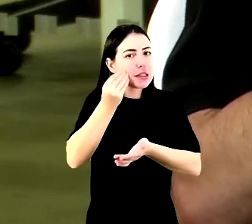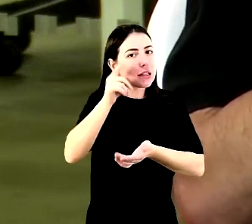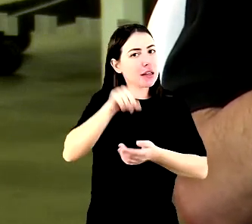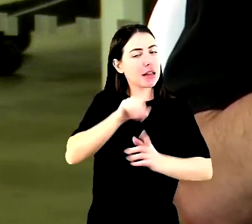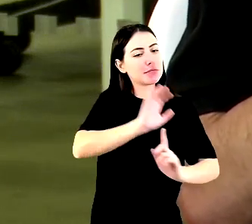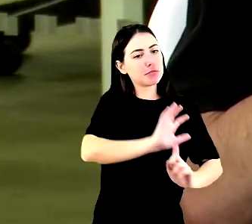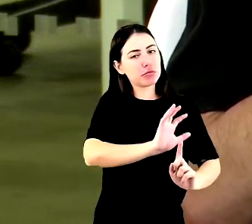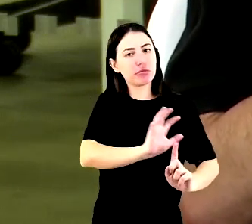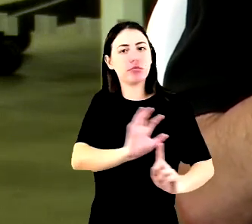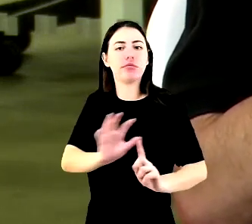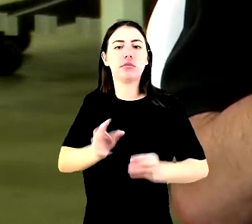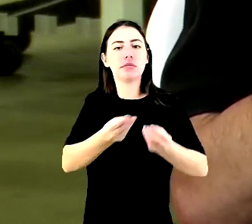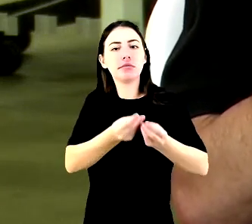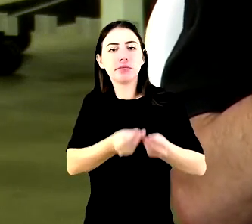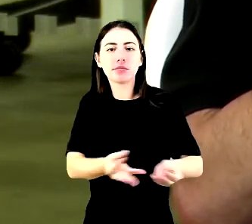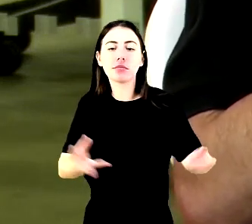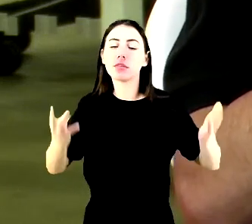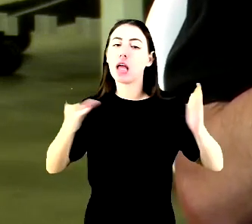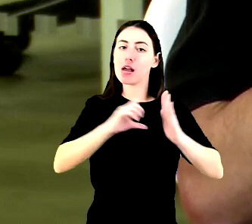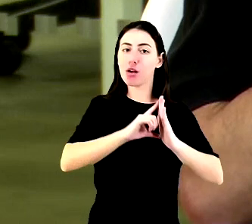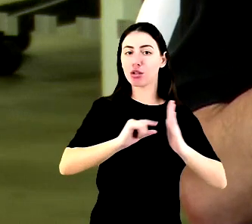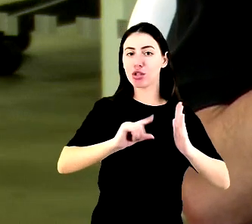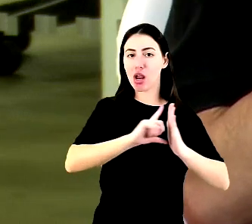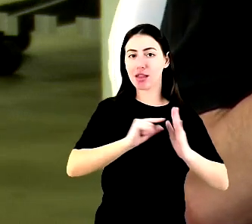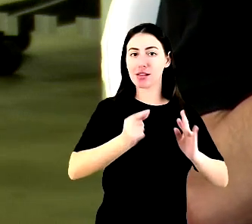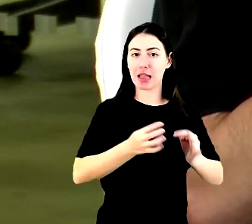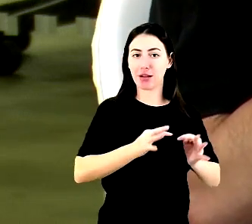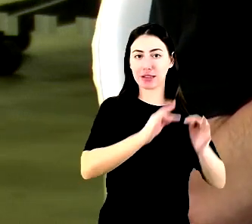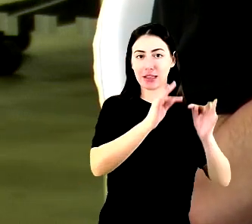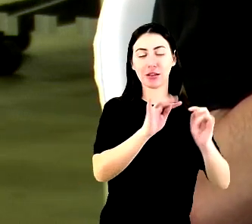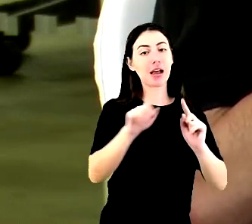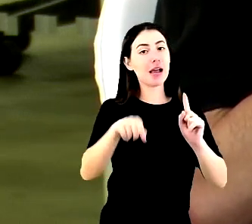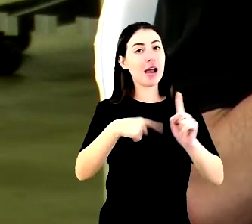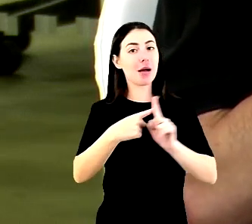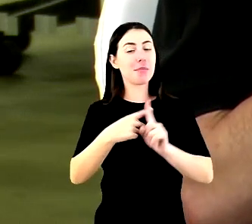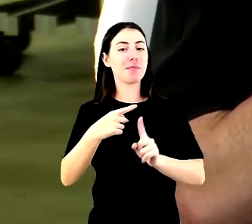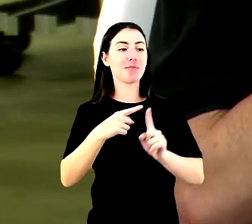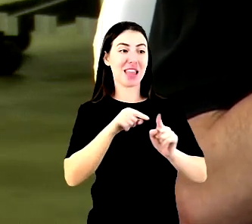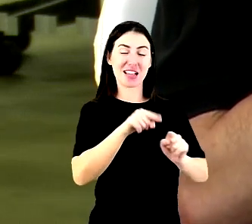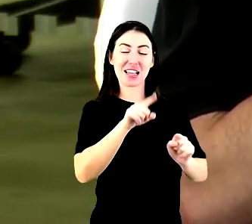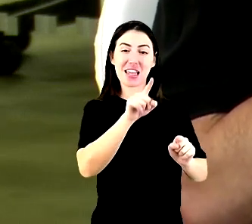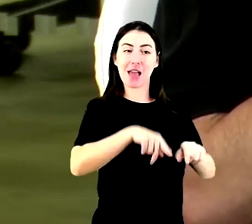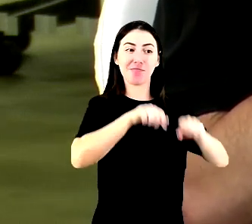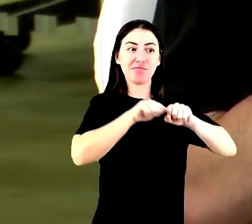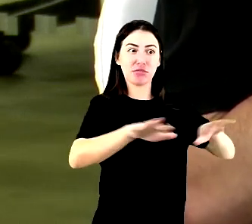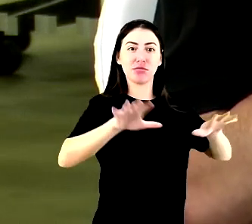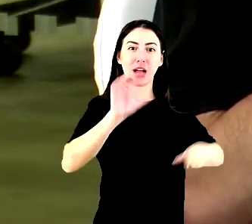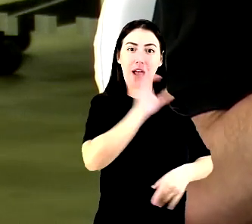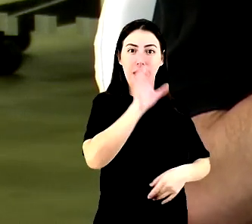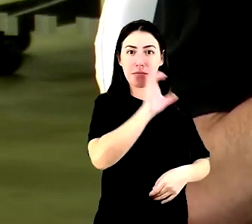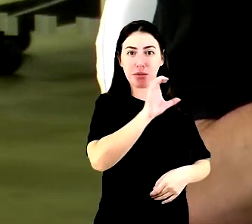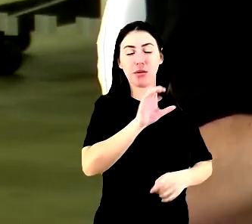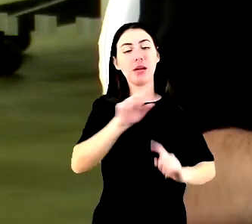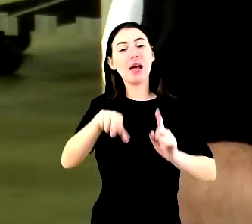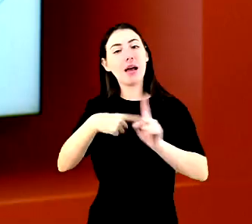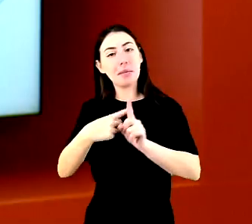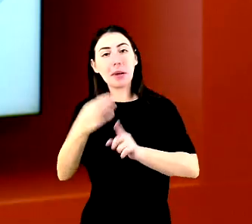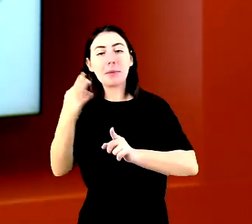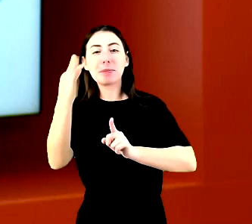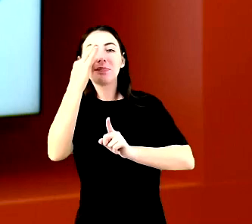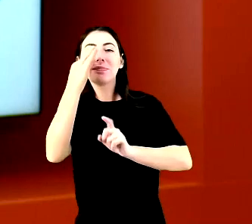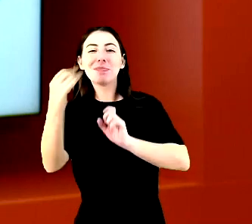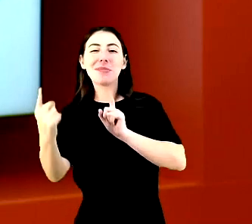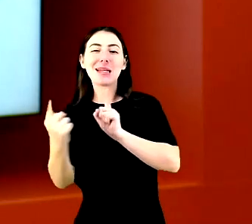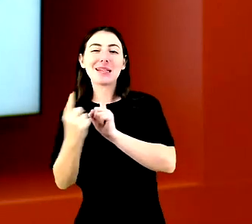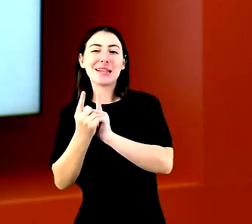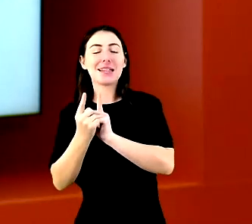levar acesso, mas, ao mesmo tempo, tendo o físico para dar segurança e a confiança no cliente de que ele vai ter o produto que ele espera. Eu entendo, então,